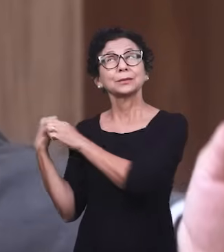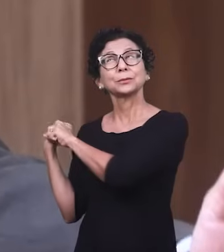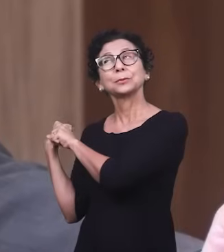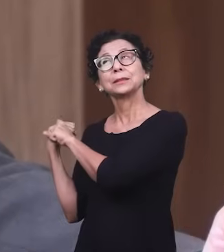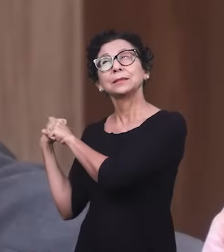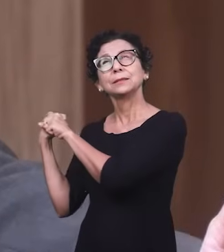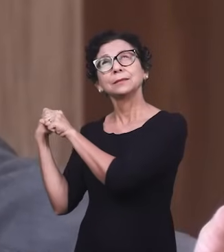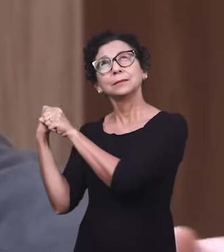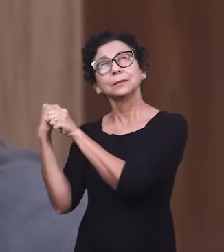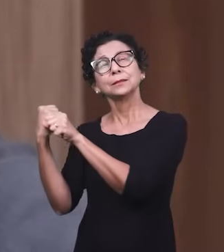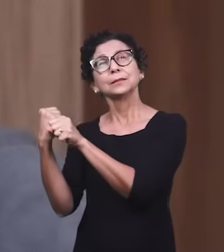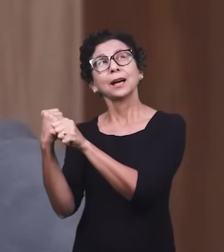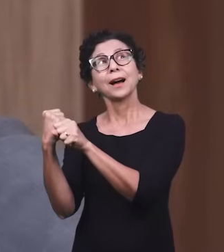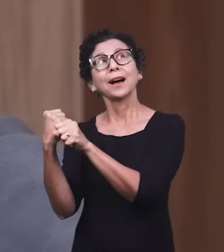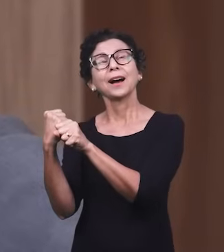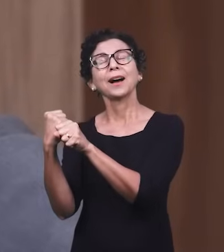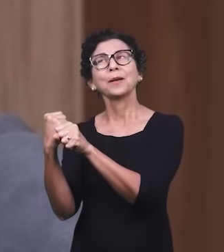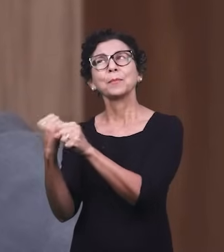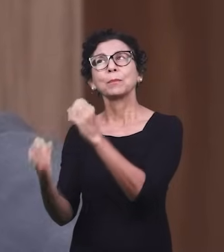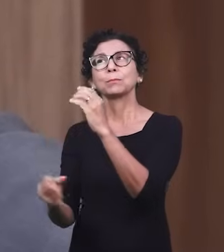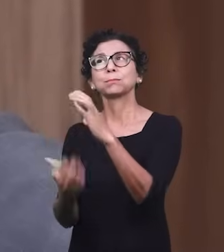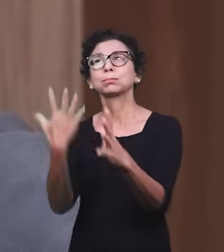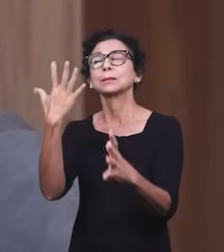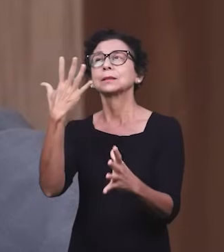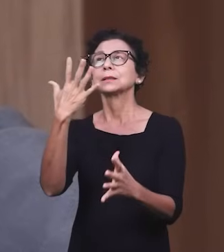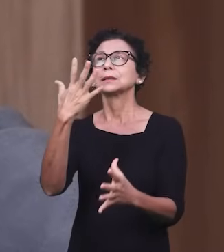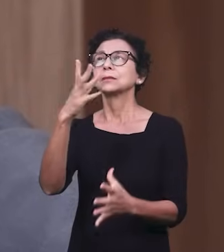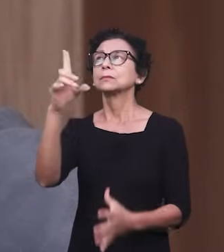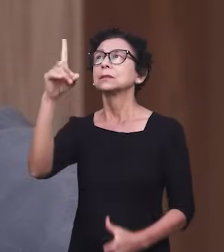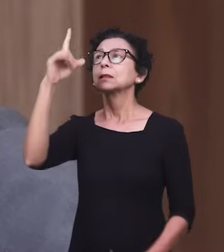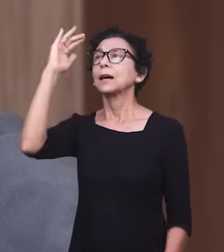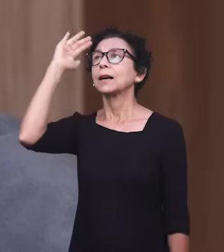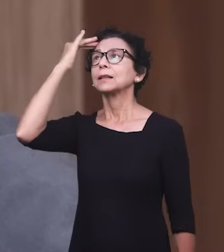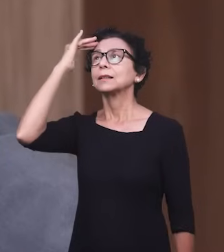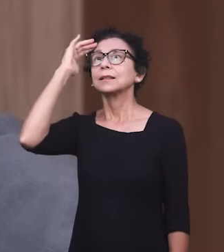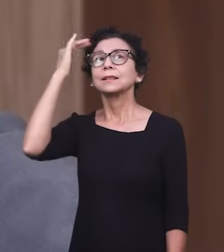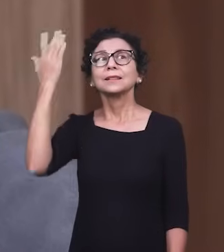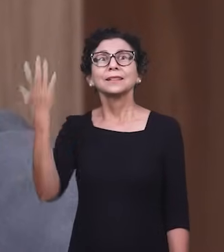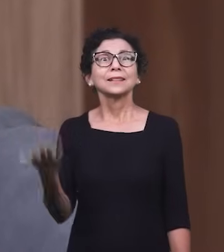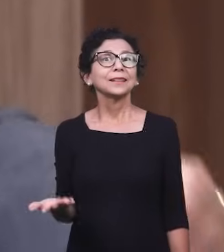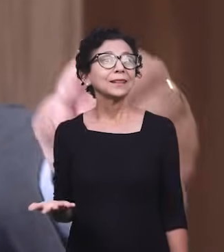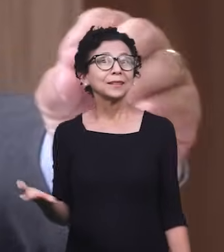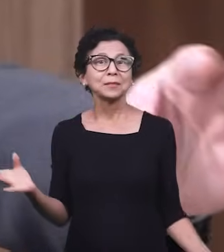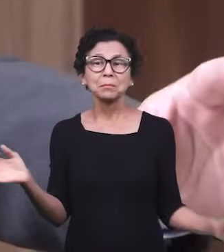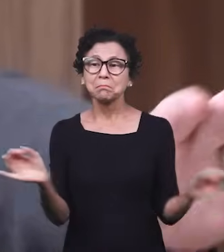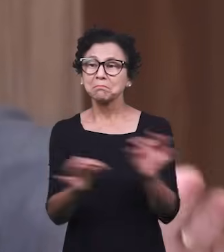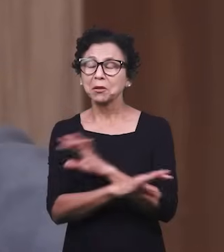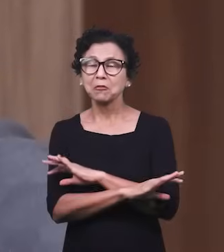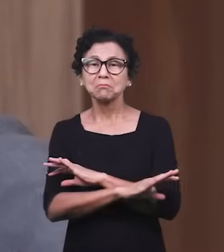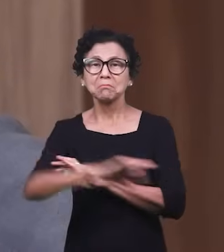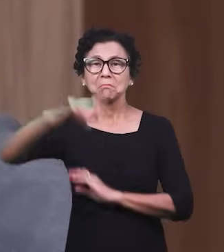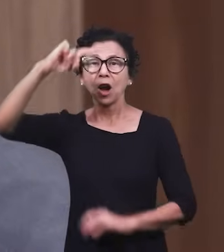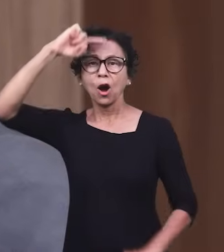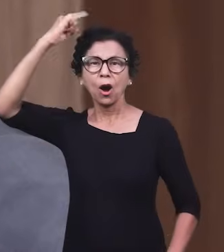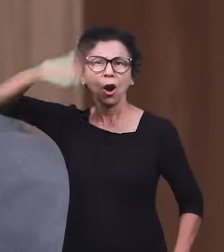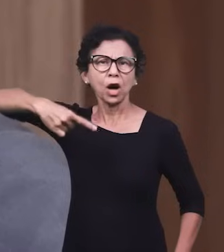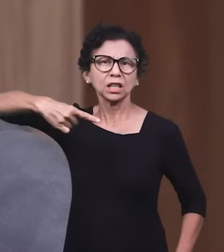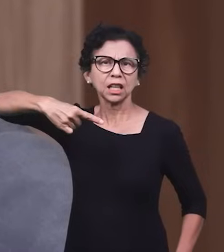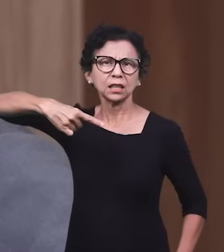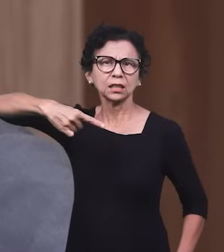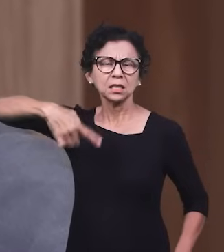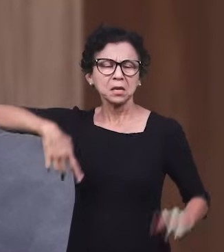entender aquilo que Deus criou mas senhor com o poder da palavra dele criou tudo pronto aja isso e pronto e tá